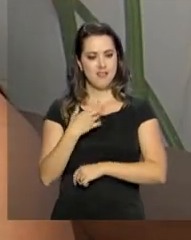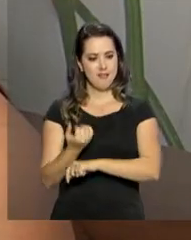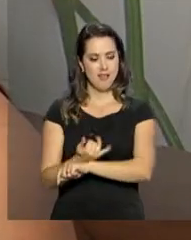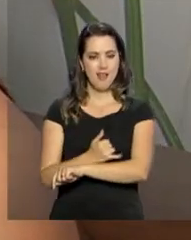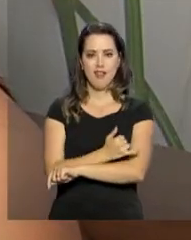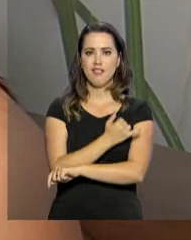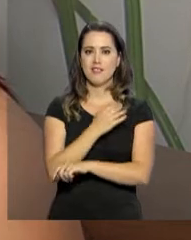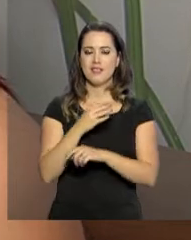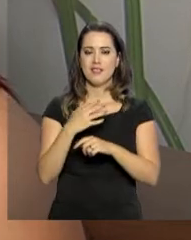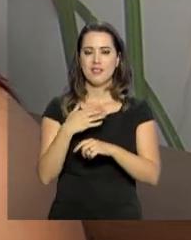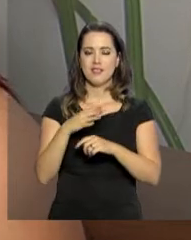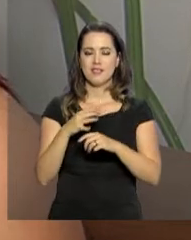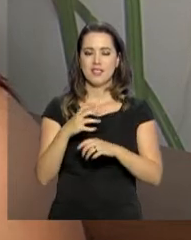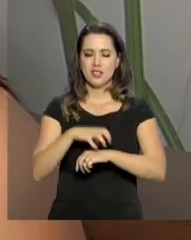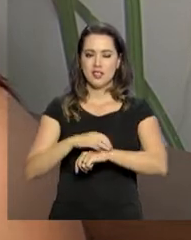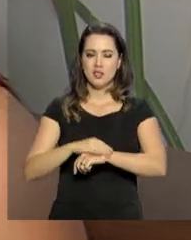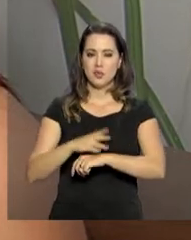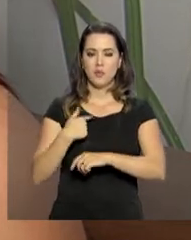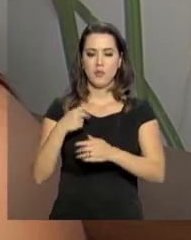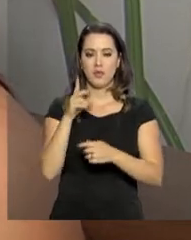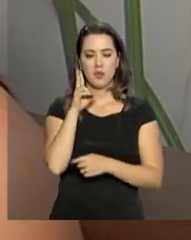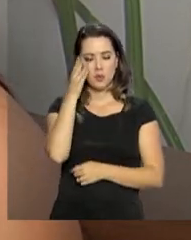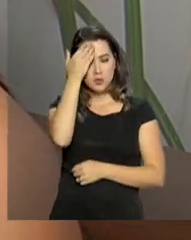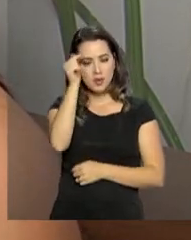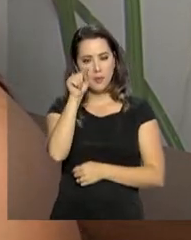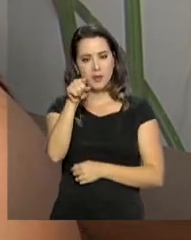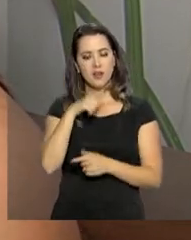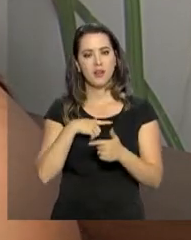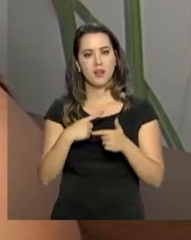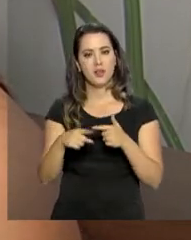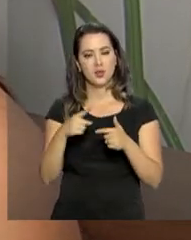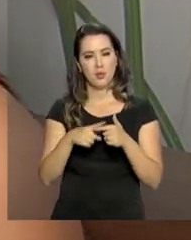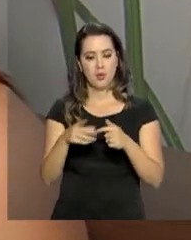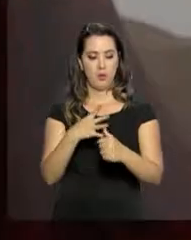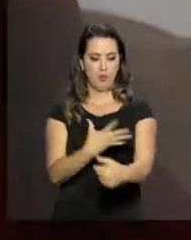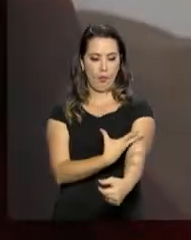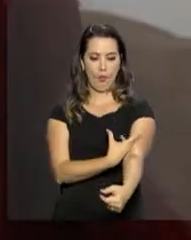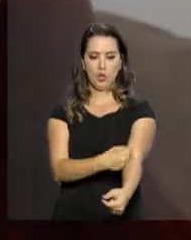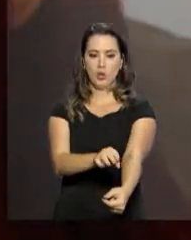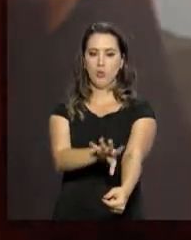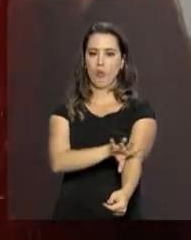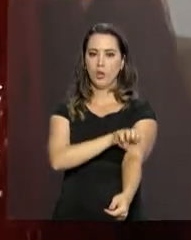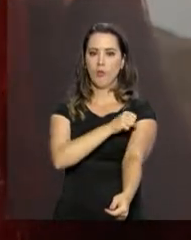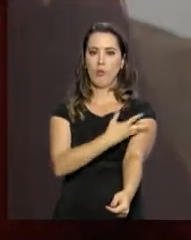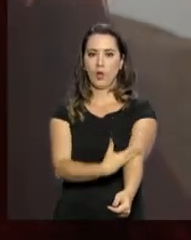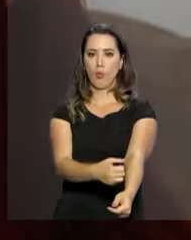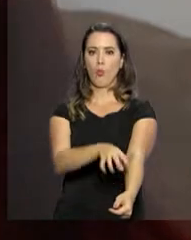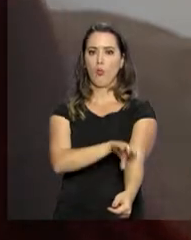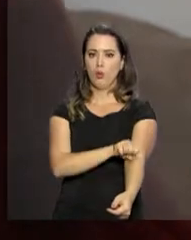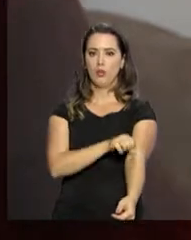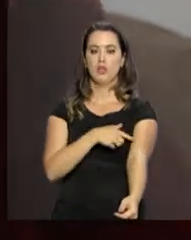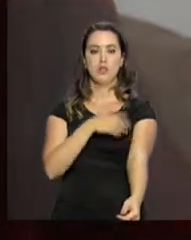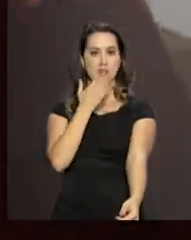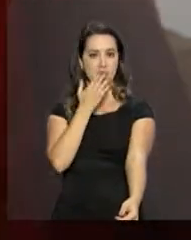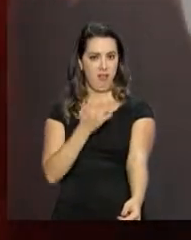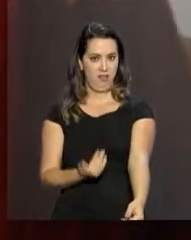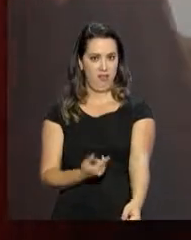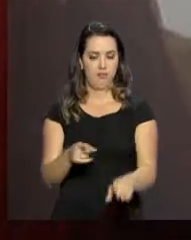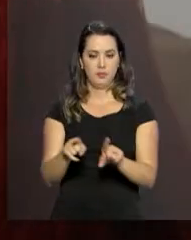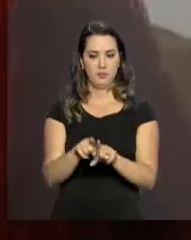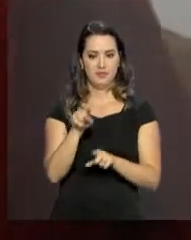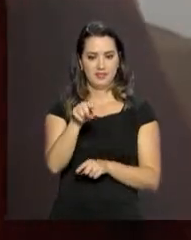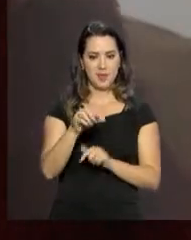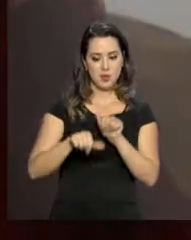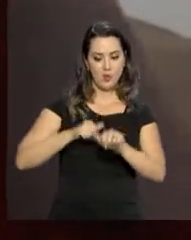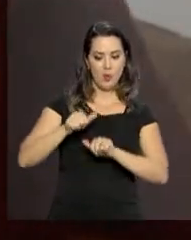que ela passava todos os dias pela hemodiálise e sofria com a insuficiência renal. Uma realidade que mudou depois que ela recebeu um